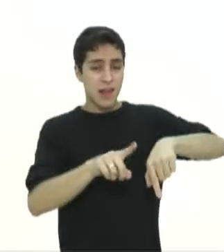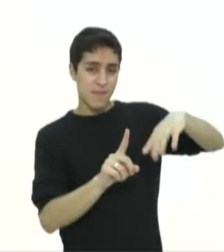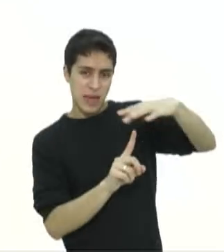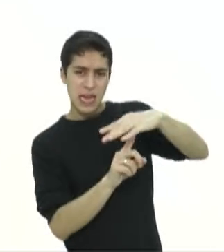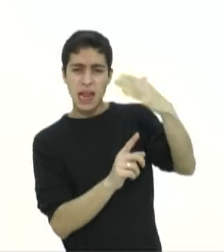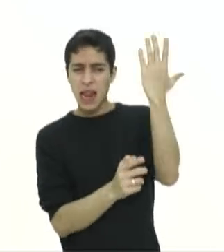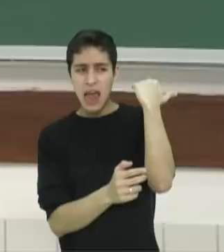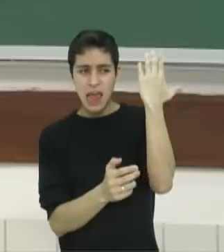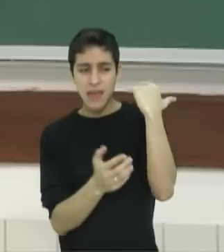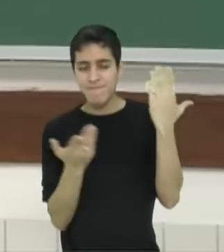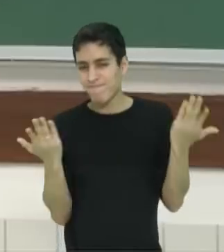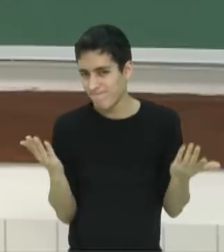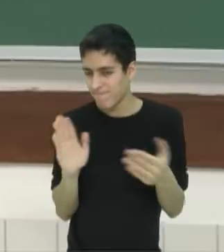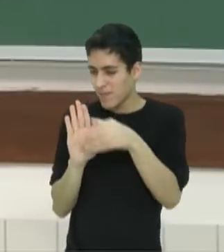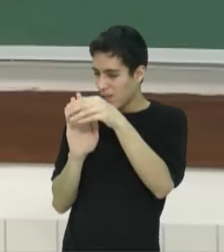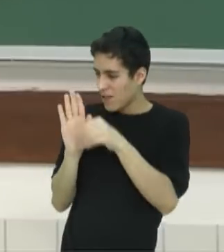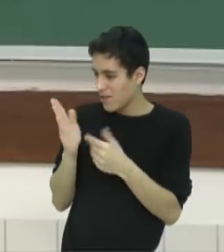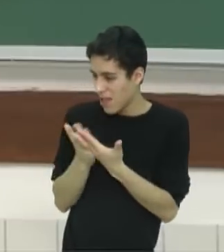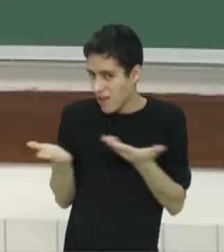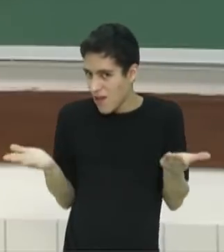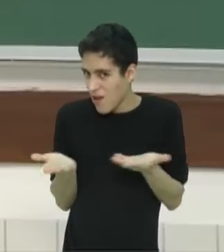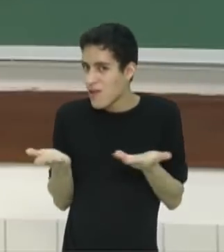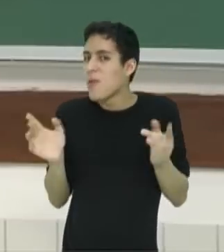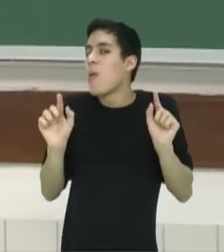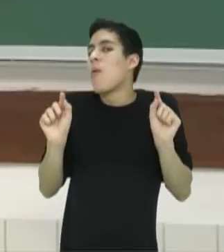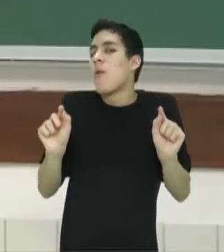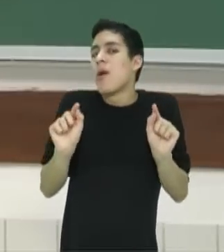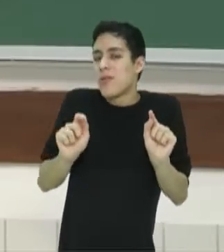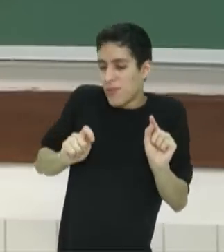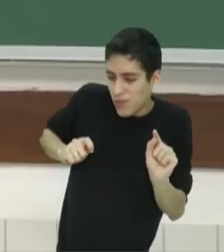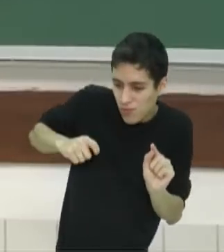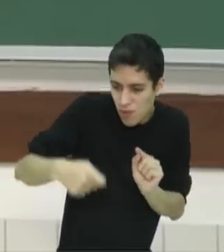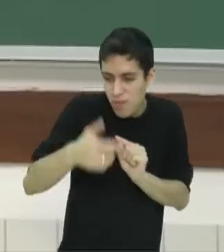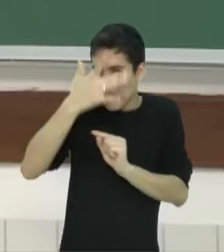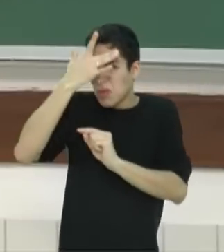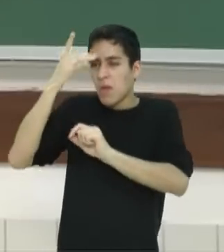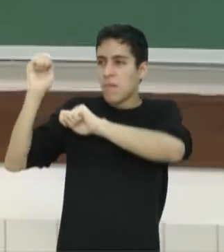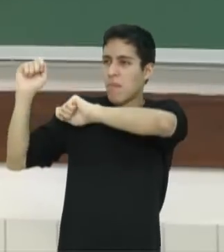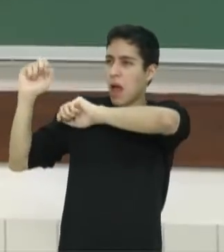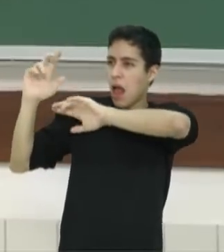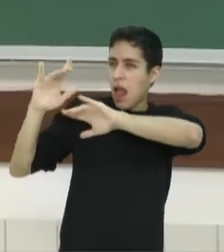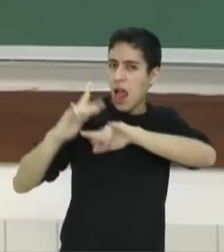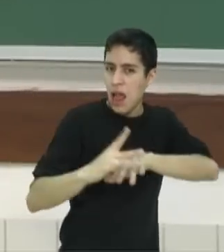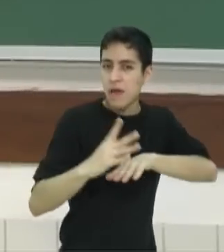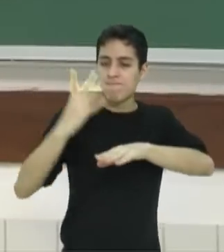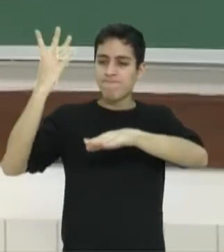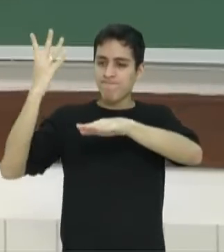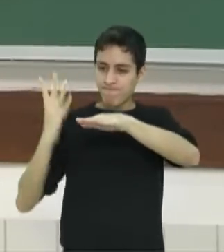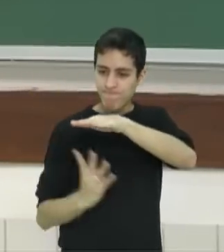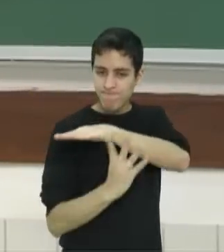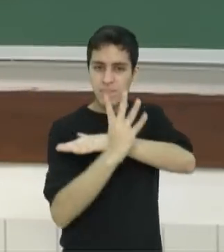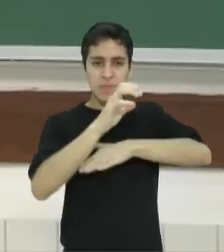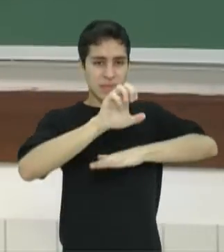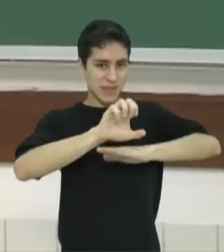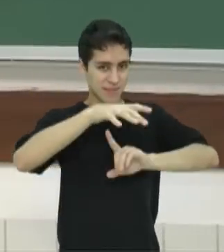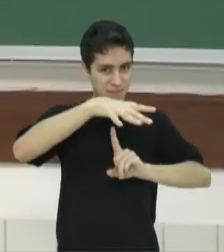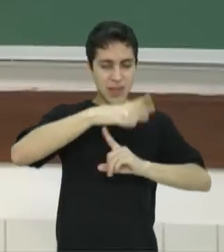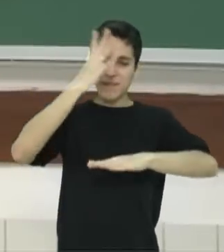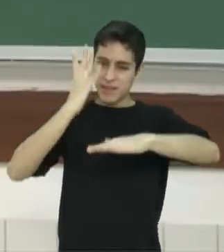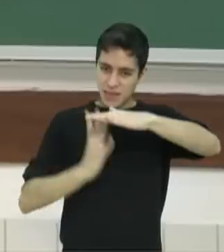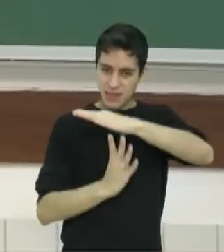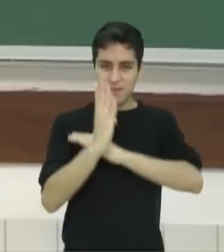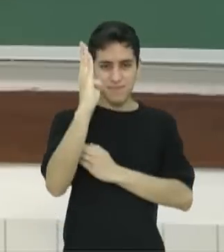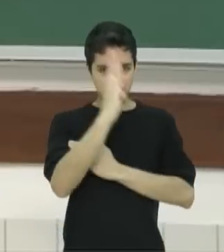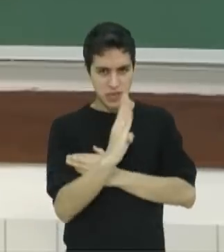conteúdo da nossa aula, a partir de hoje, será sobre os imigrantes. Vamos abordar mais para frente sobre